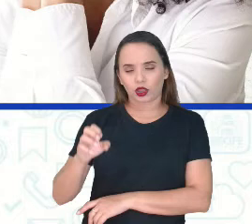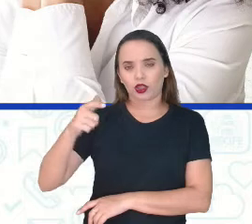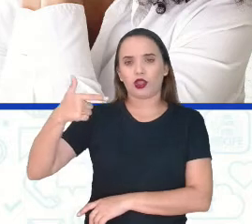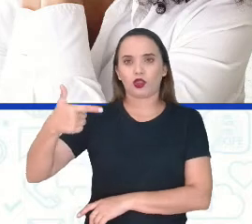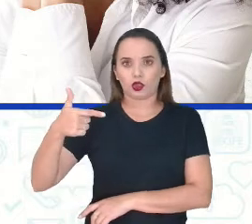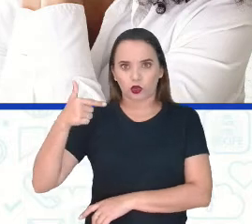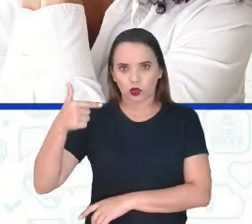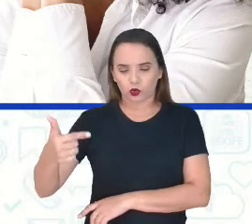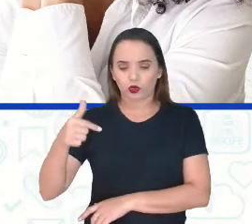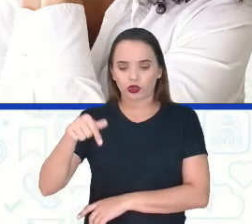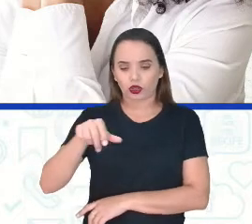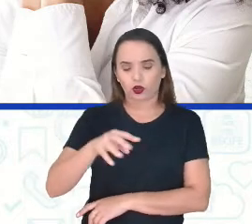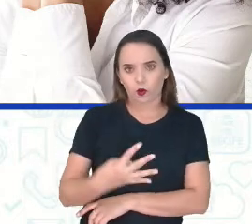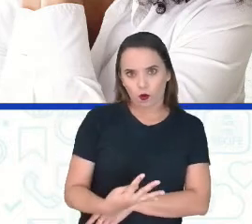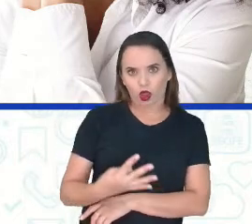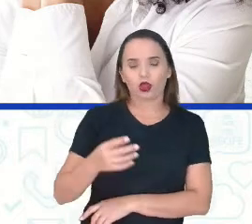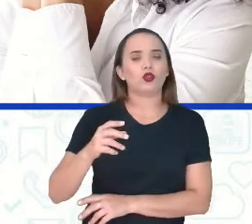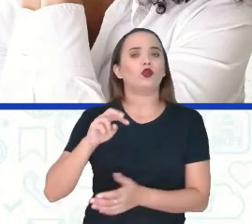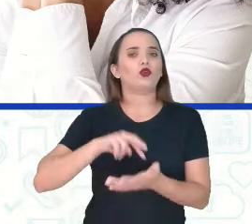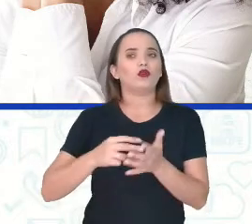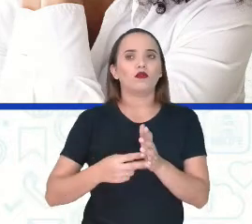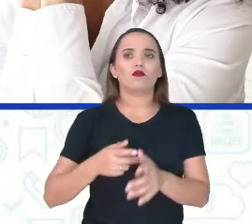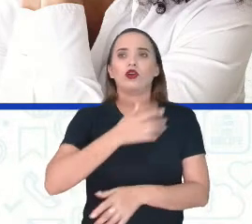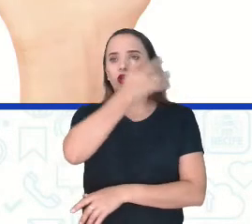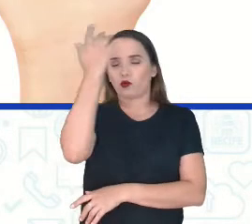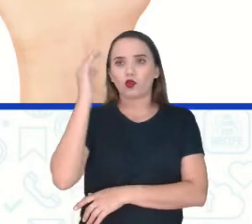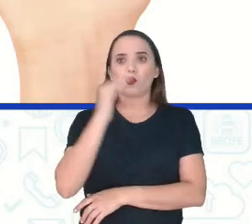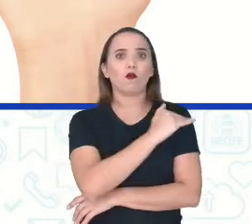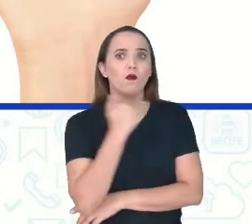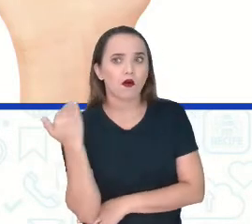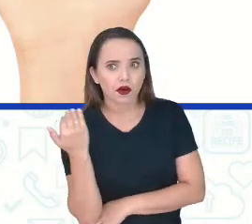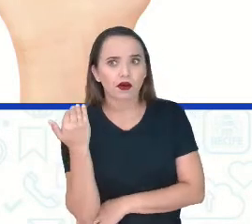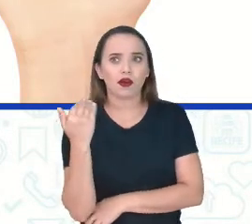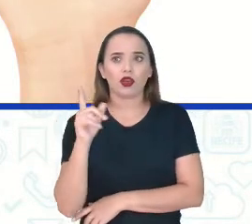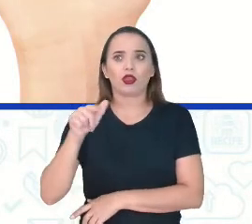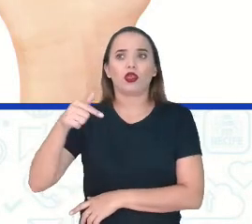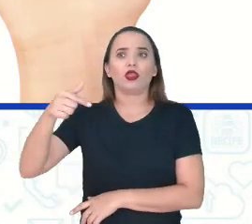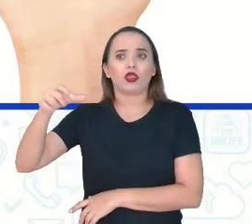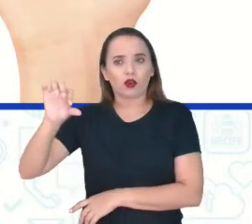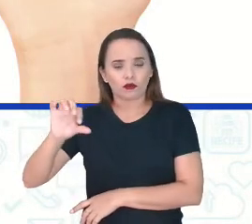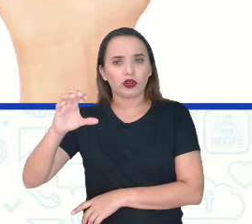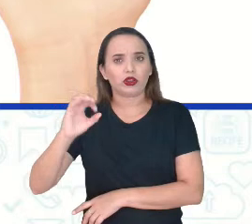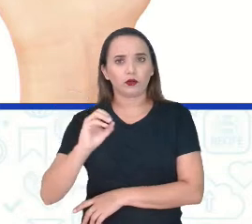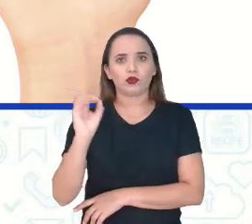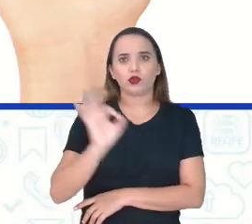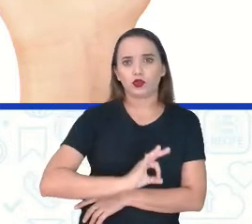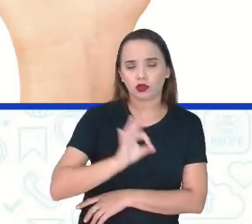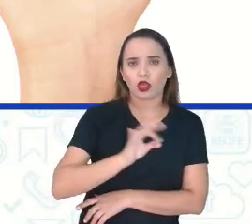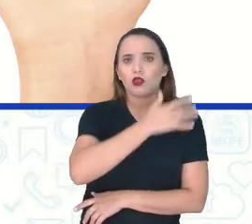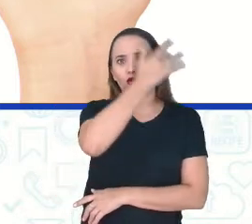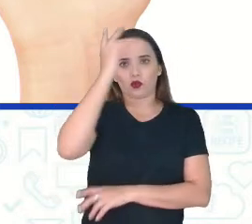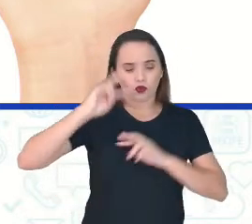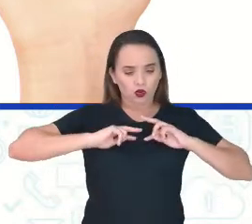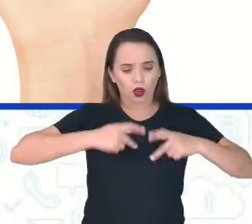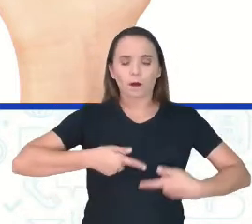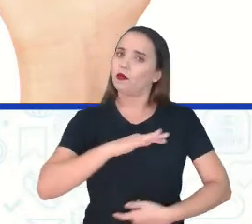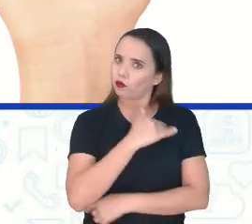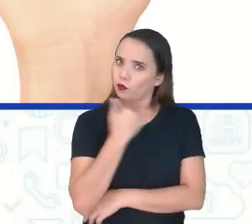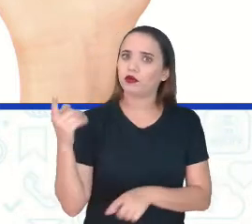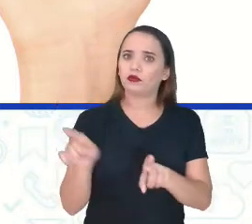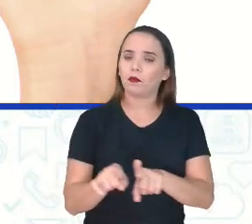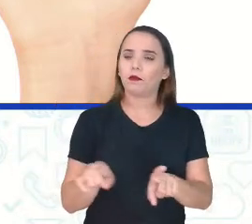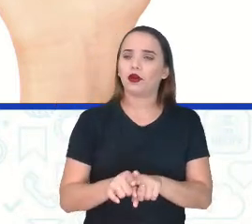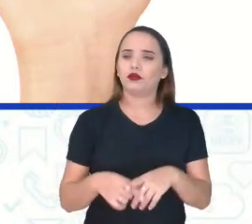exemplo claro de argumento. A última frase começa com um portanto. Ó. Os humanos, veja, ele vai defender o ponto de vista